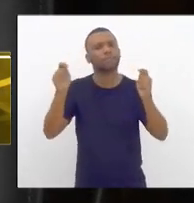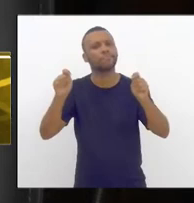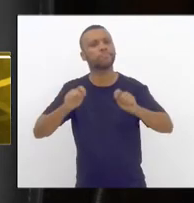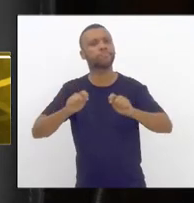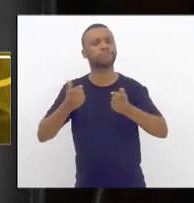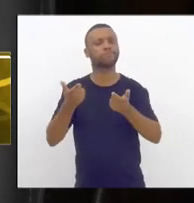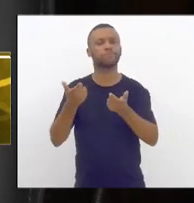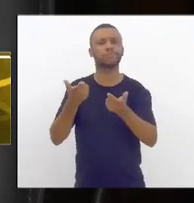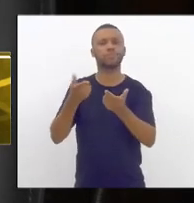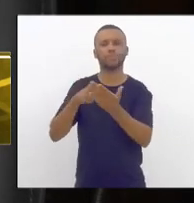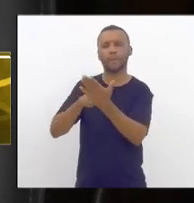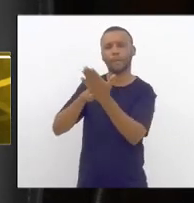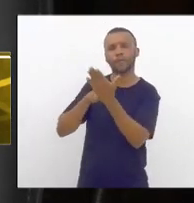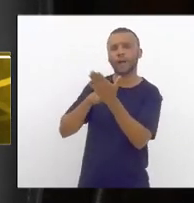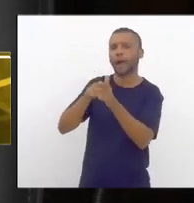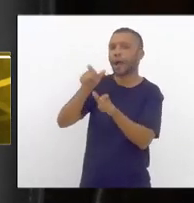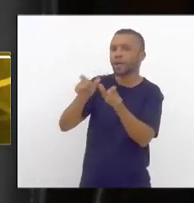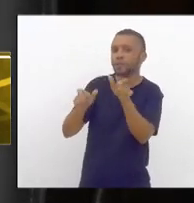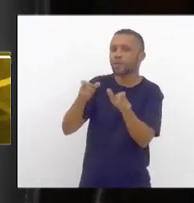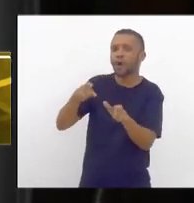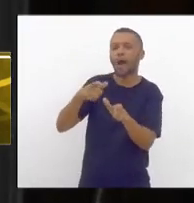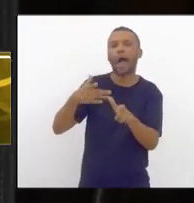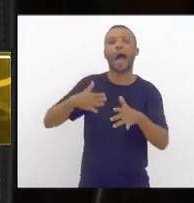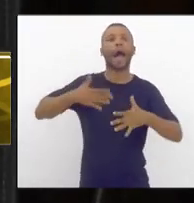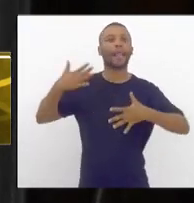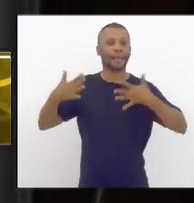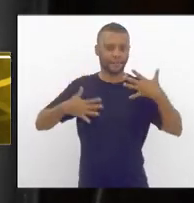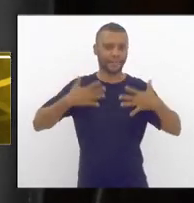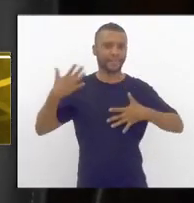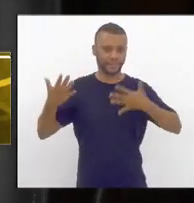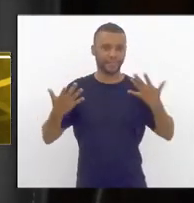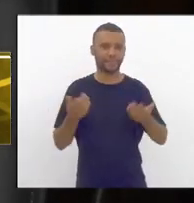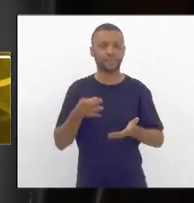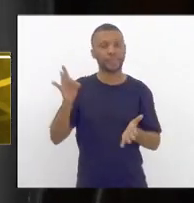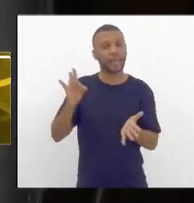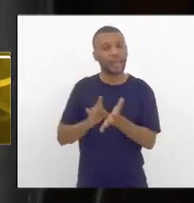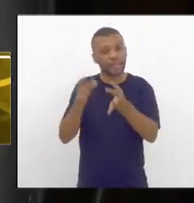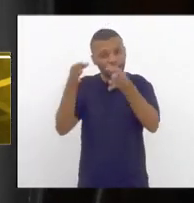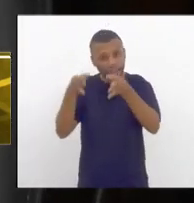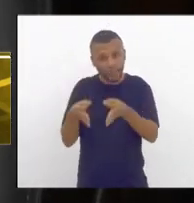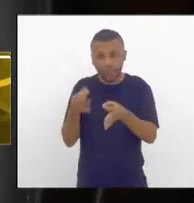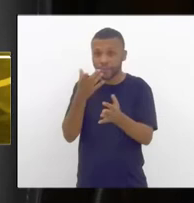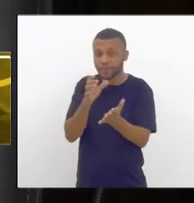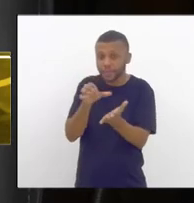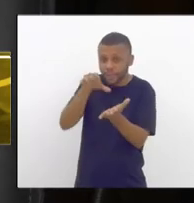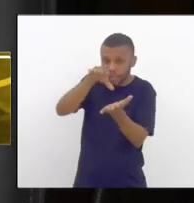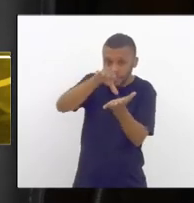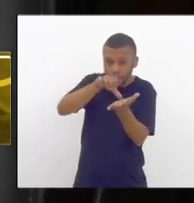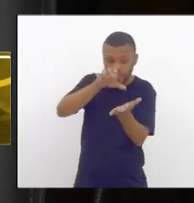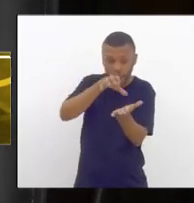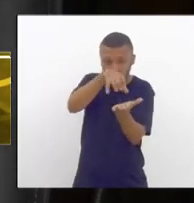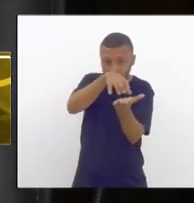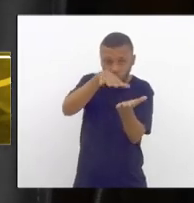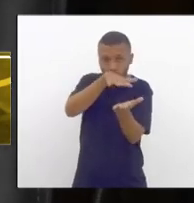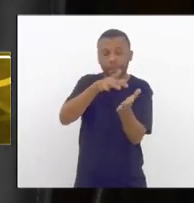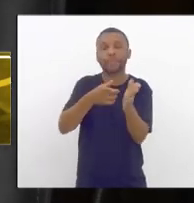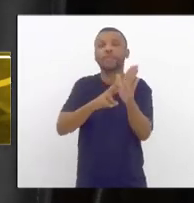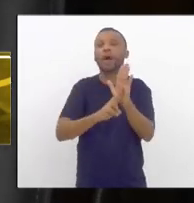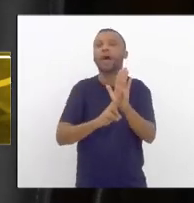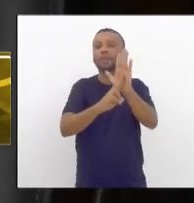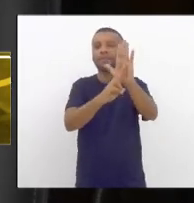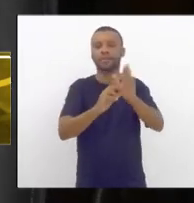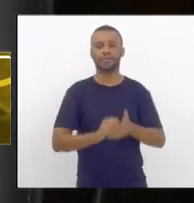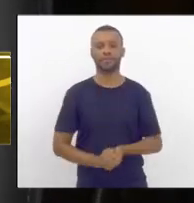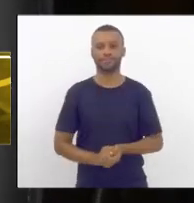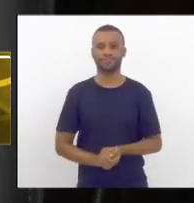trazer as pessoas alegria exatamente nesse setor é que você está à frente durante a